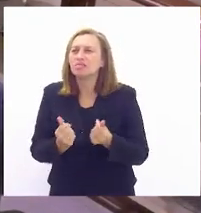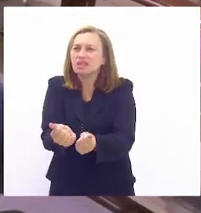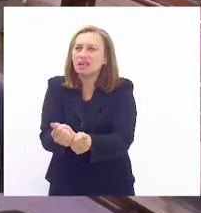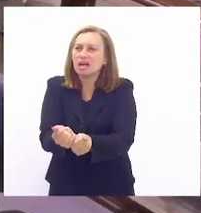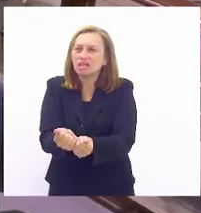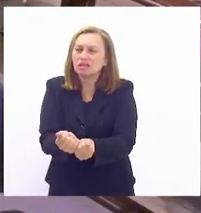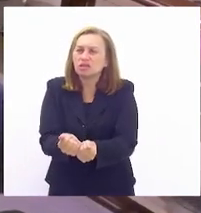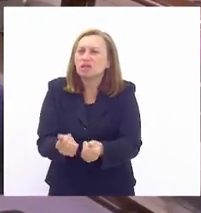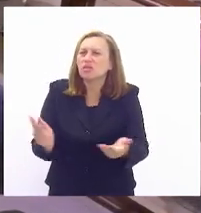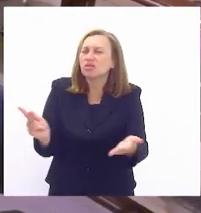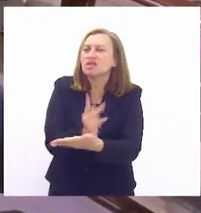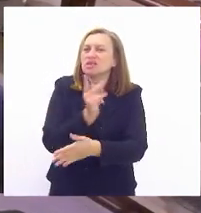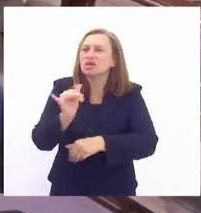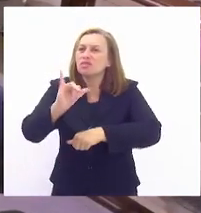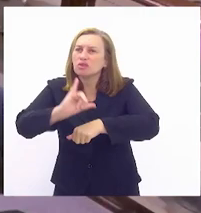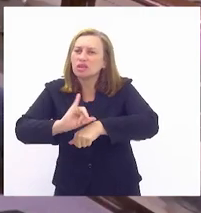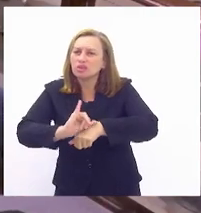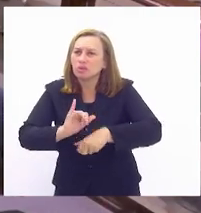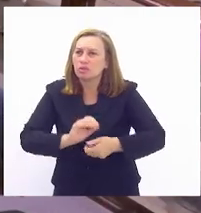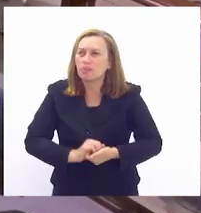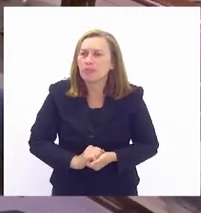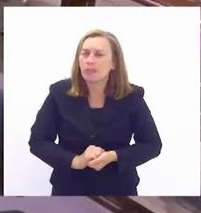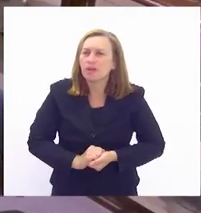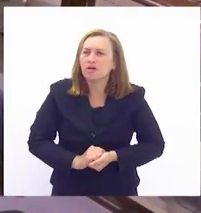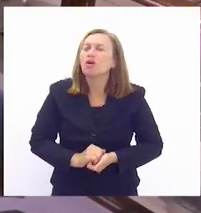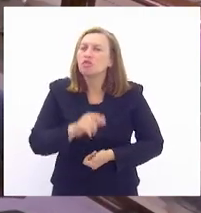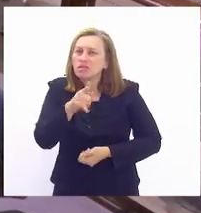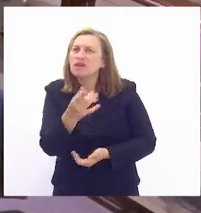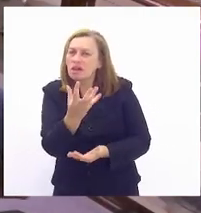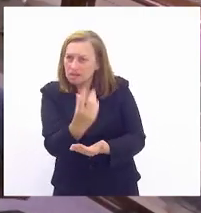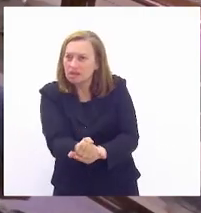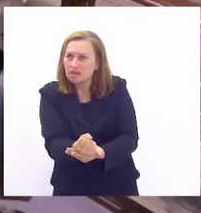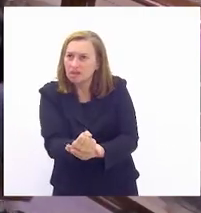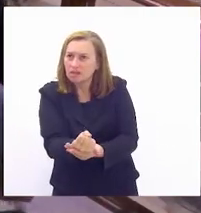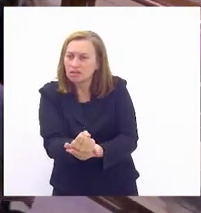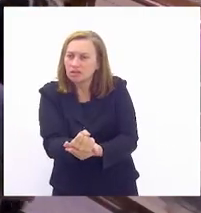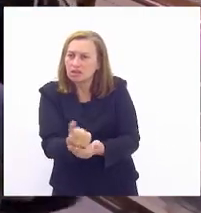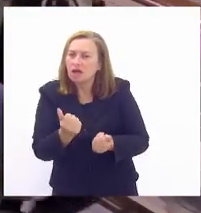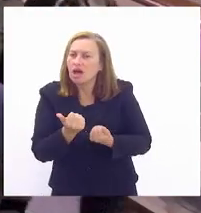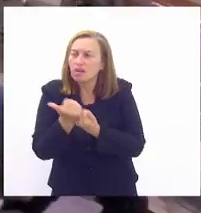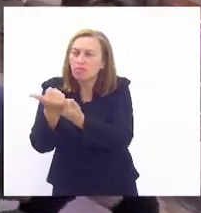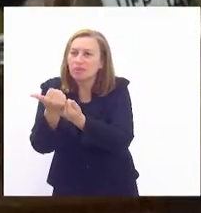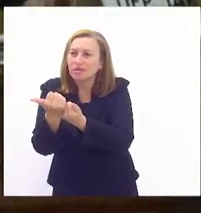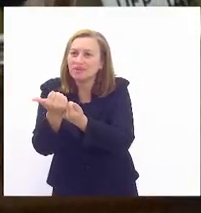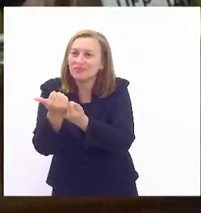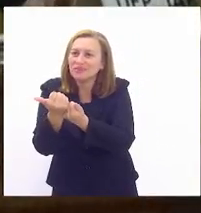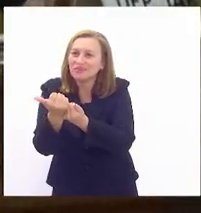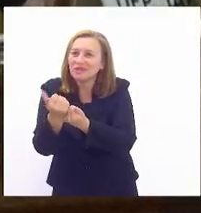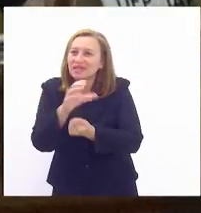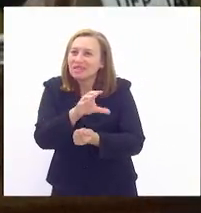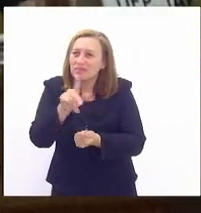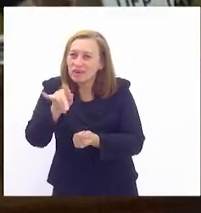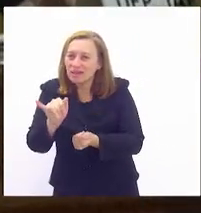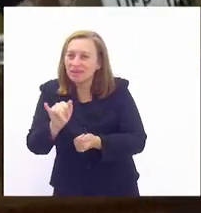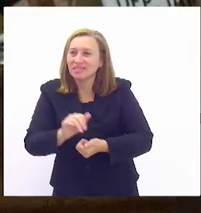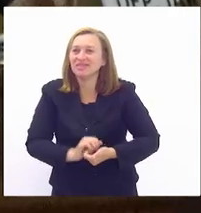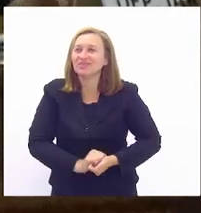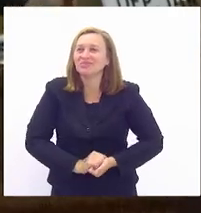que está acontecendo na cidade de Volta Redonda. Você aceita a tocar comigo essa CPI?